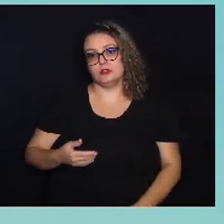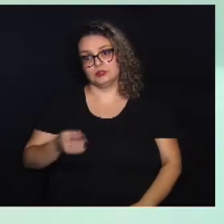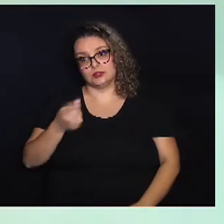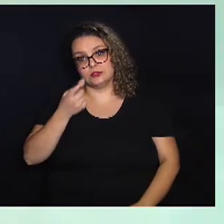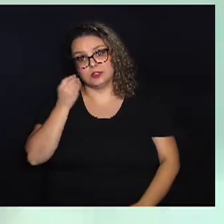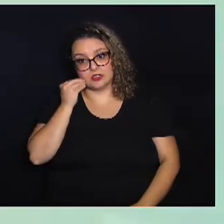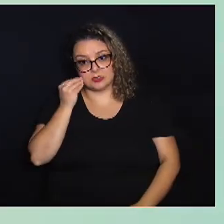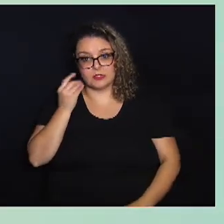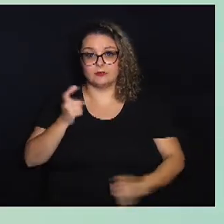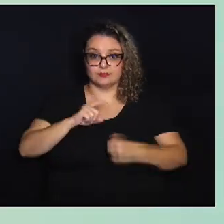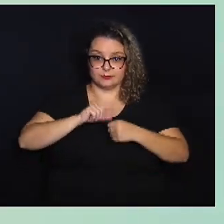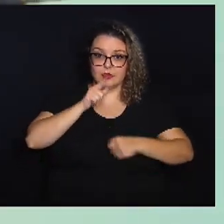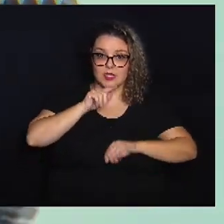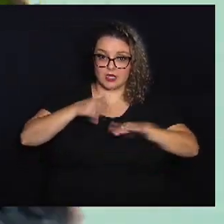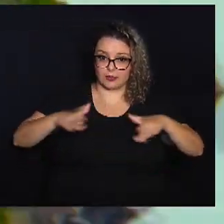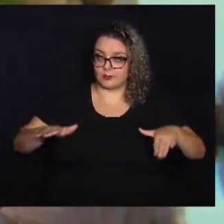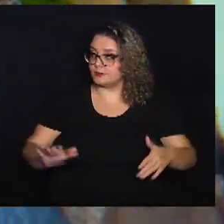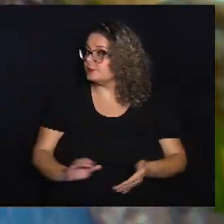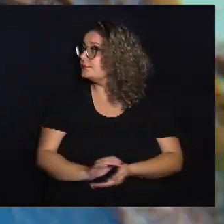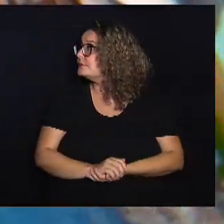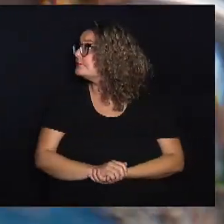água.